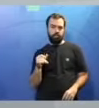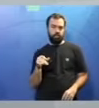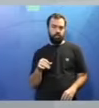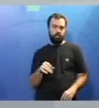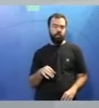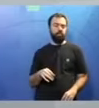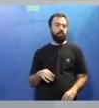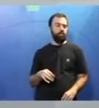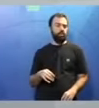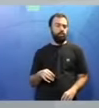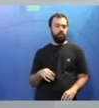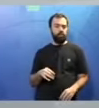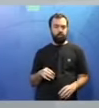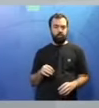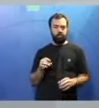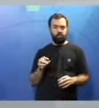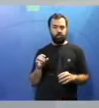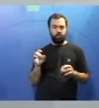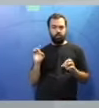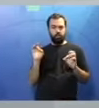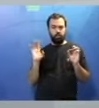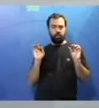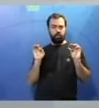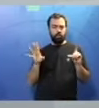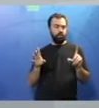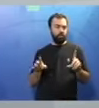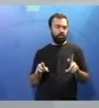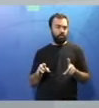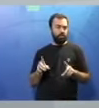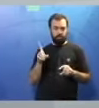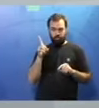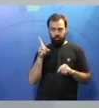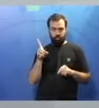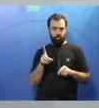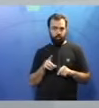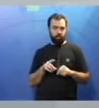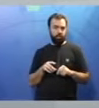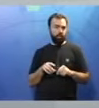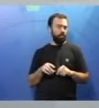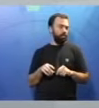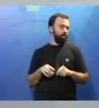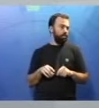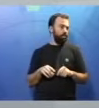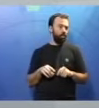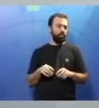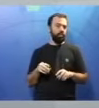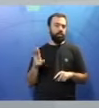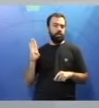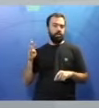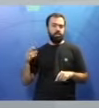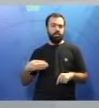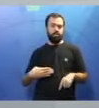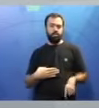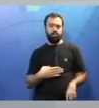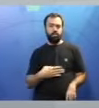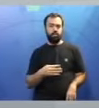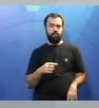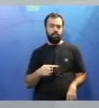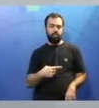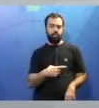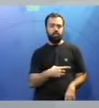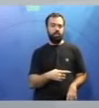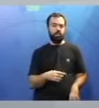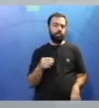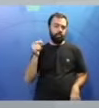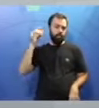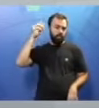vibrião, e um destaque especial para essa bactéria aqui. Ela é chamada de cianobactéria, uma bactéria que existe há alguns bilhões de